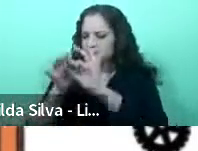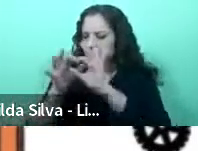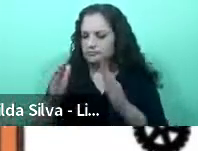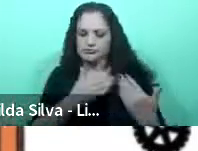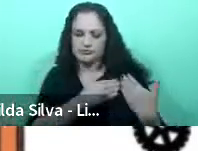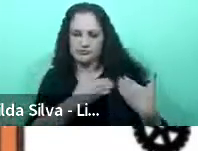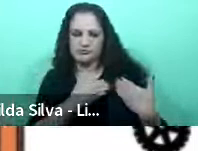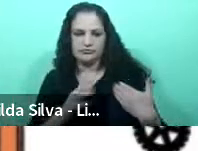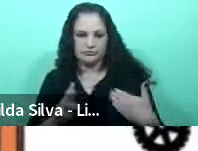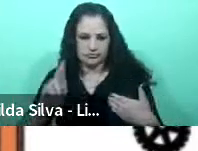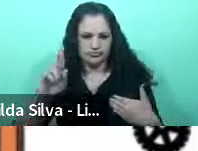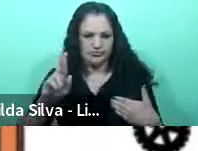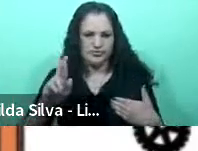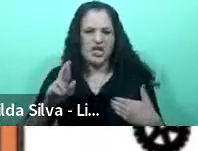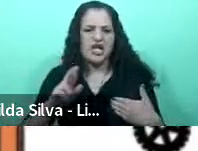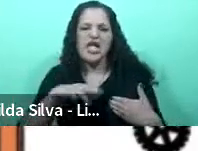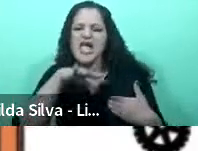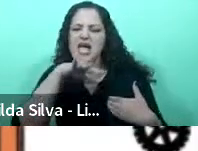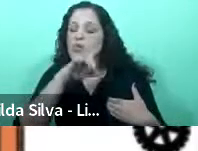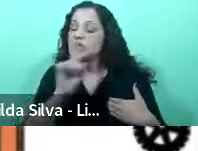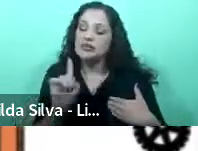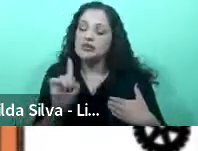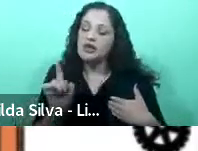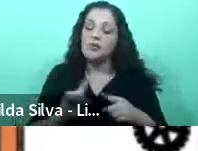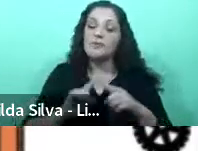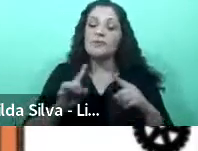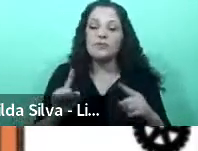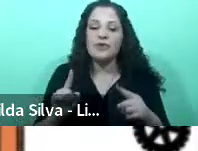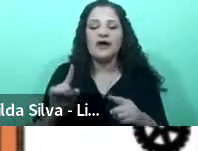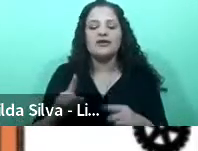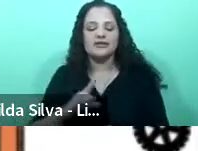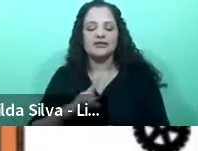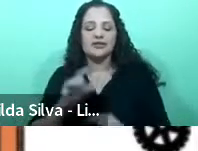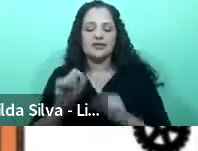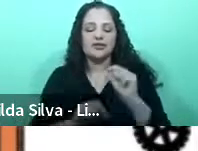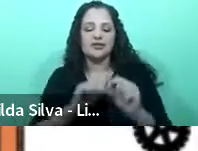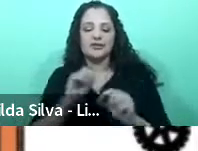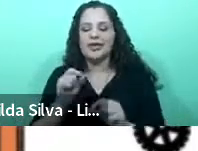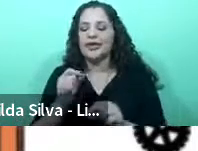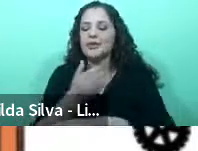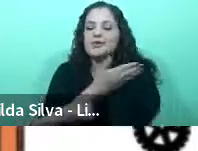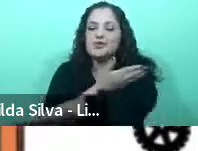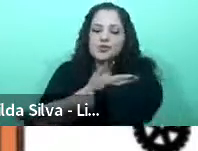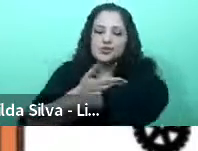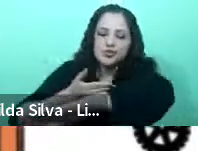tão dicotômica, mas a gente tem uma tendência bastante